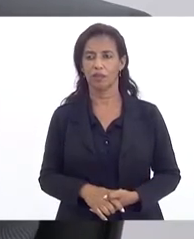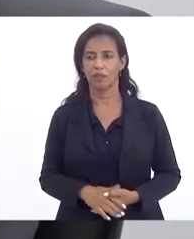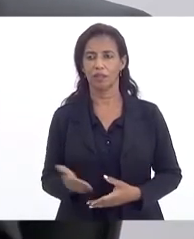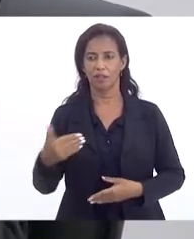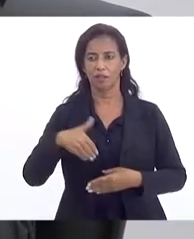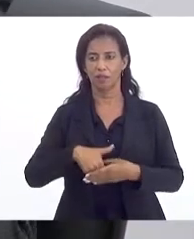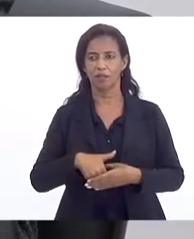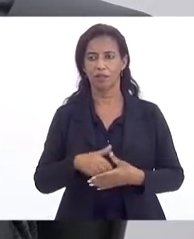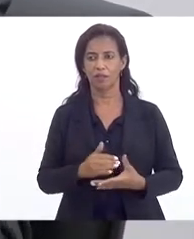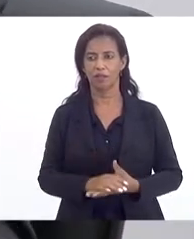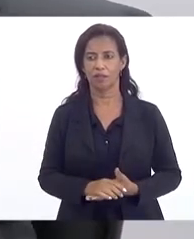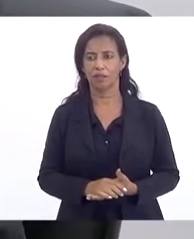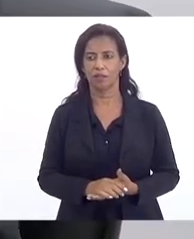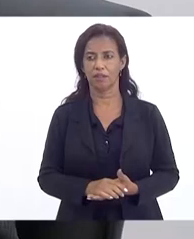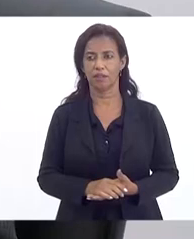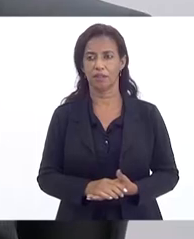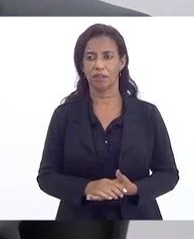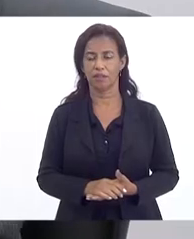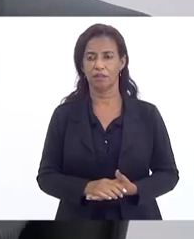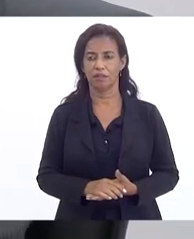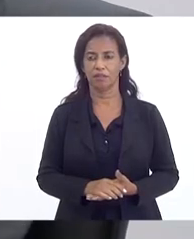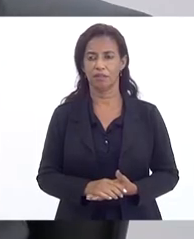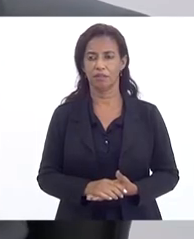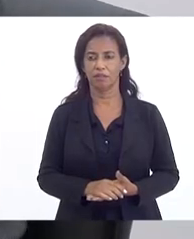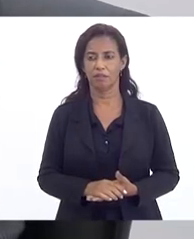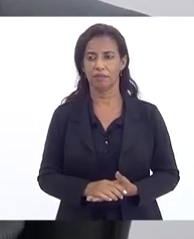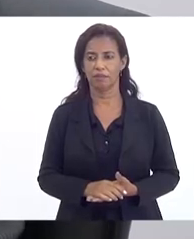Em votação.